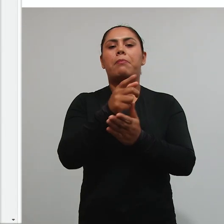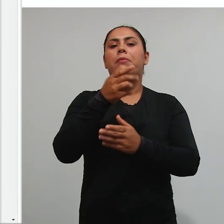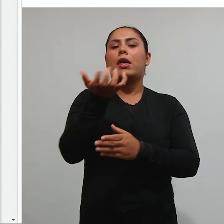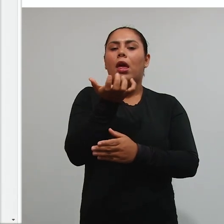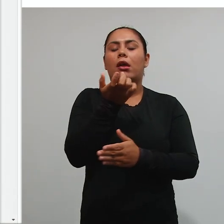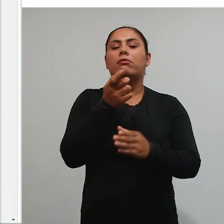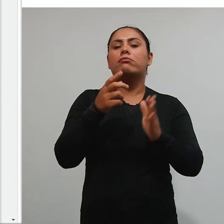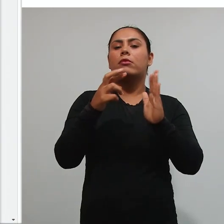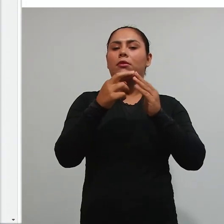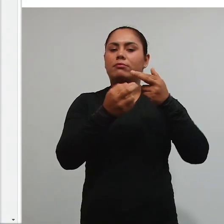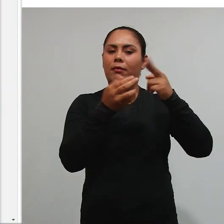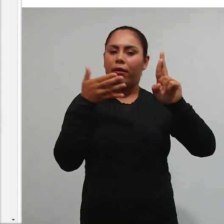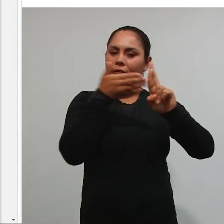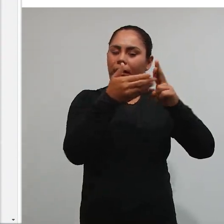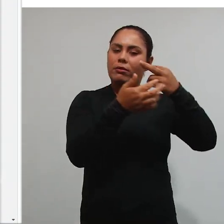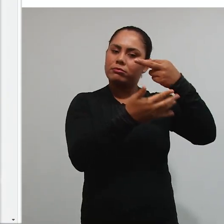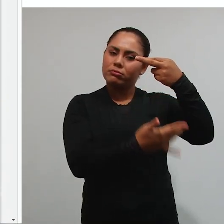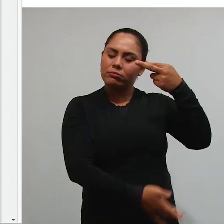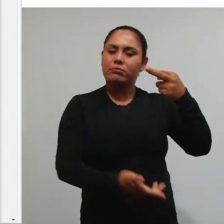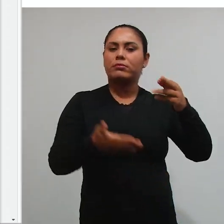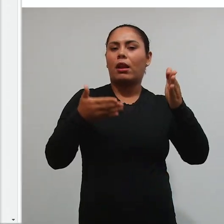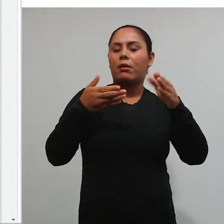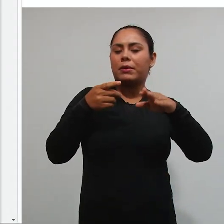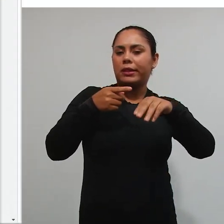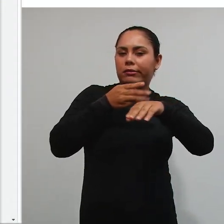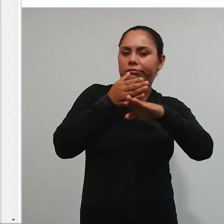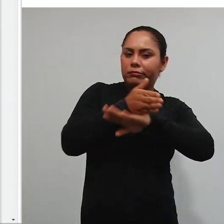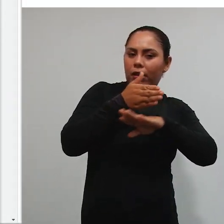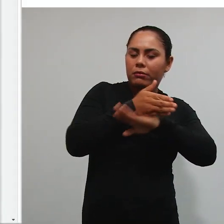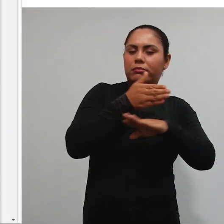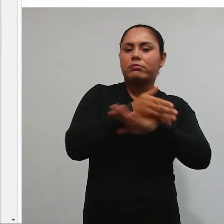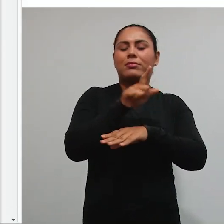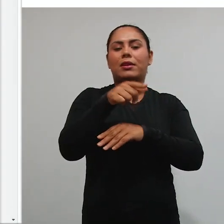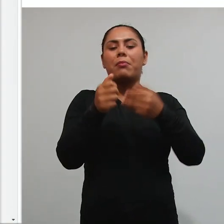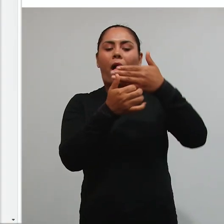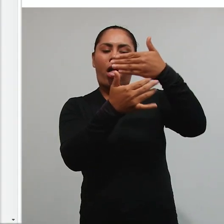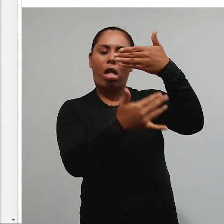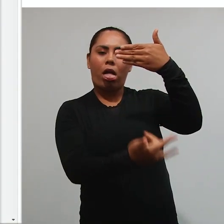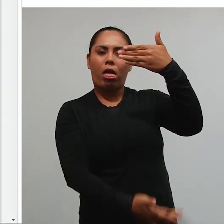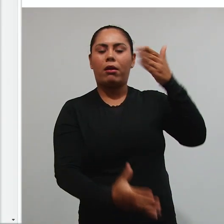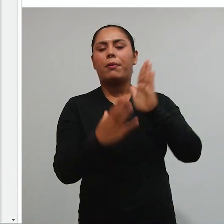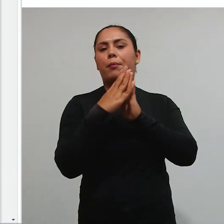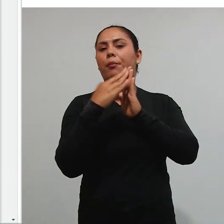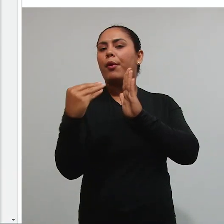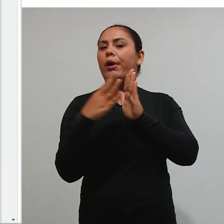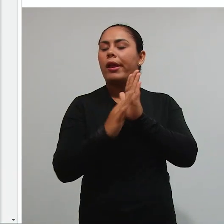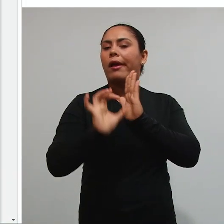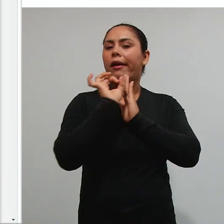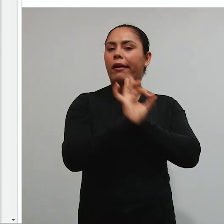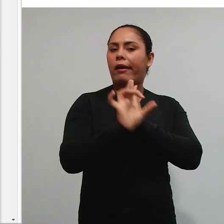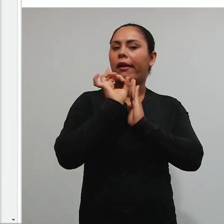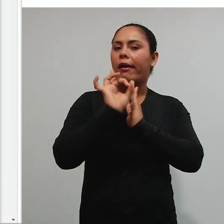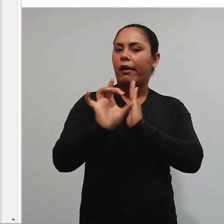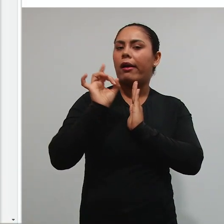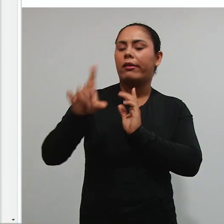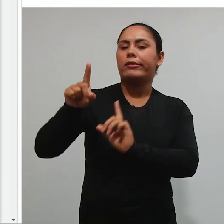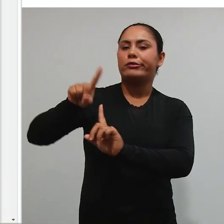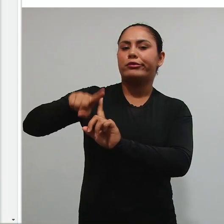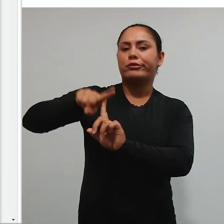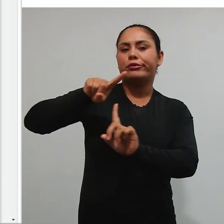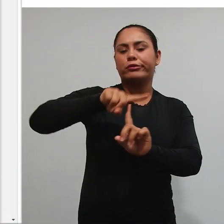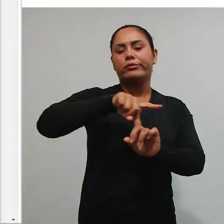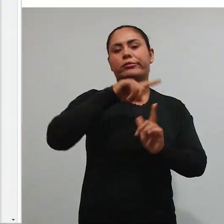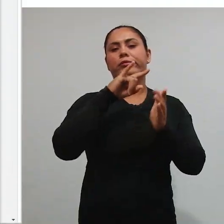fazer a referência. Porque aqui, ó, ela é extensa porque ela traz o modelo para cada tipo